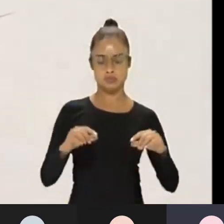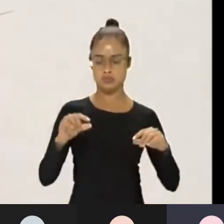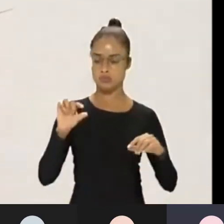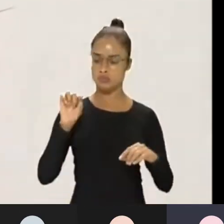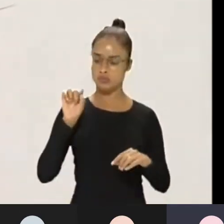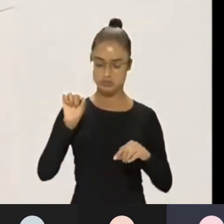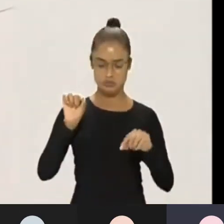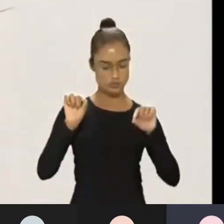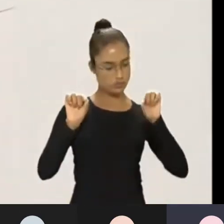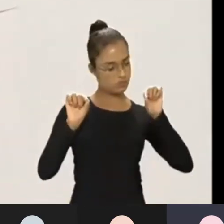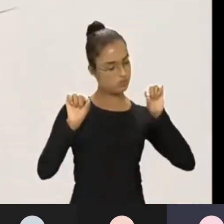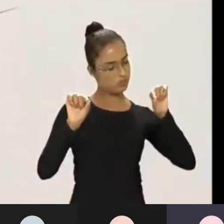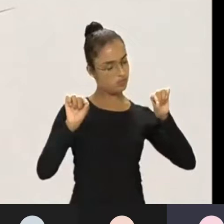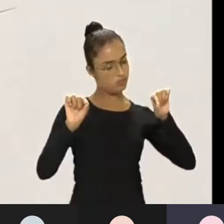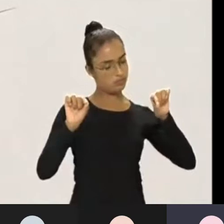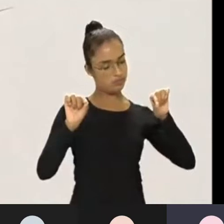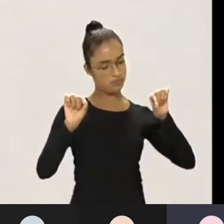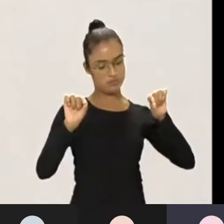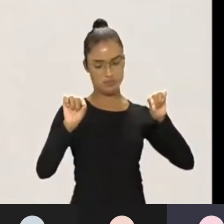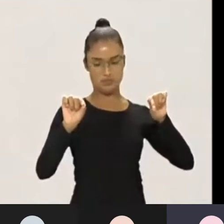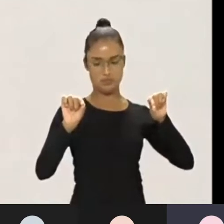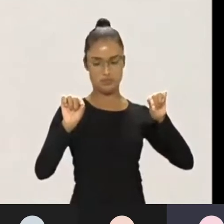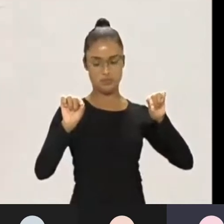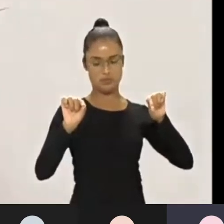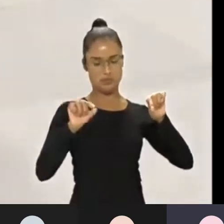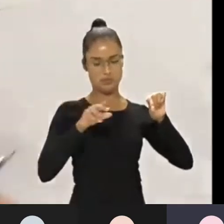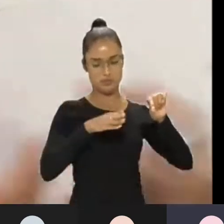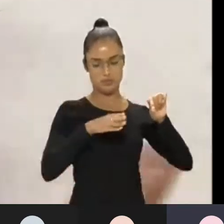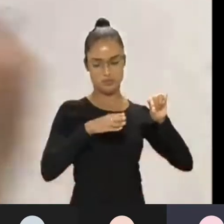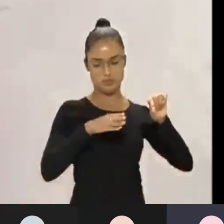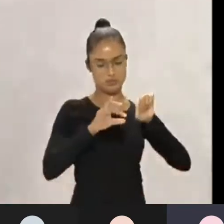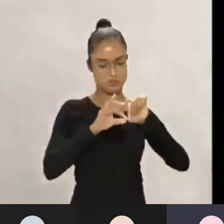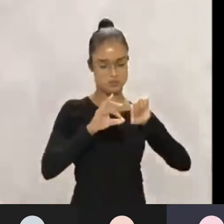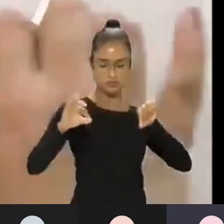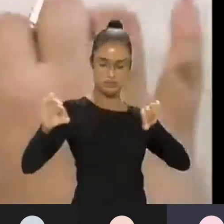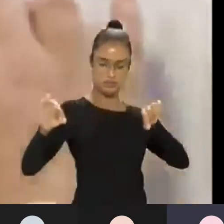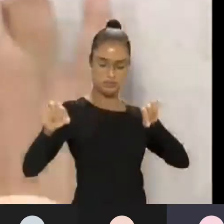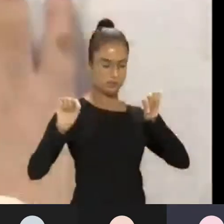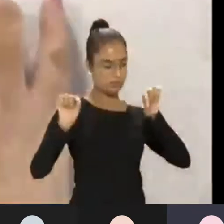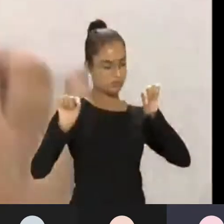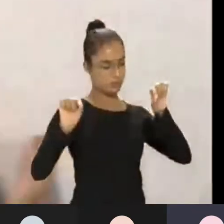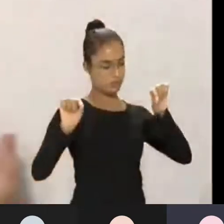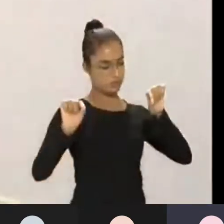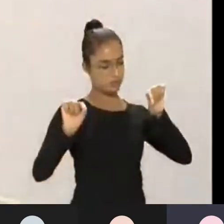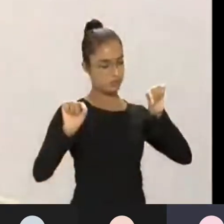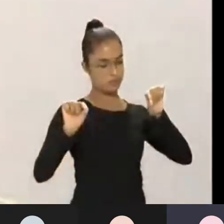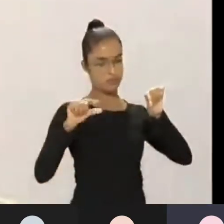Marquei outro ponto aqui. Só para referência das medidas. Pego o esquadro,